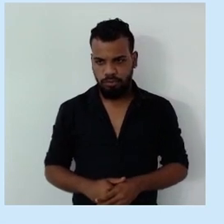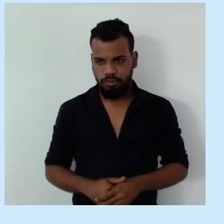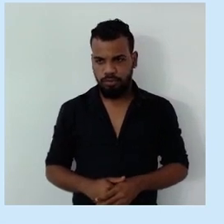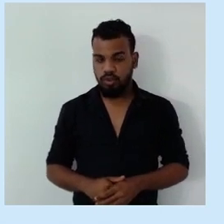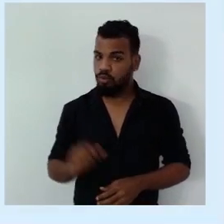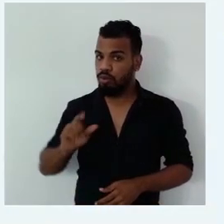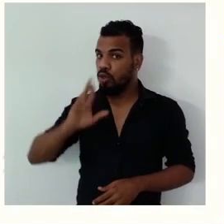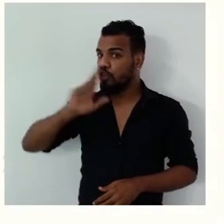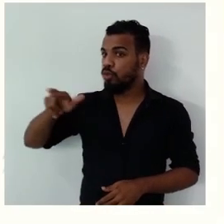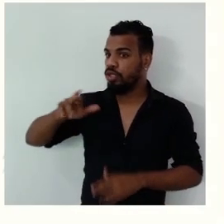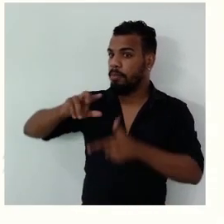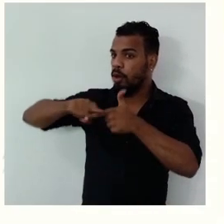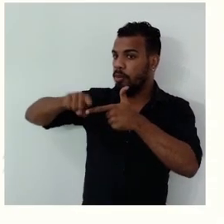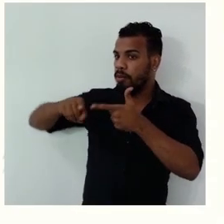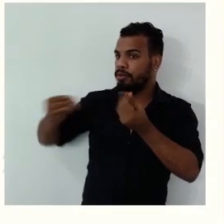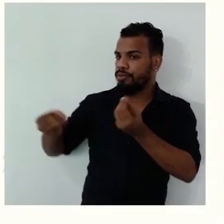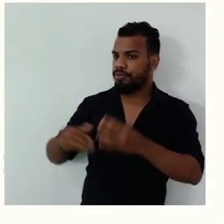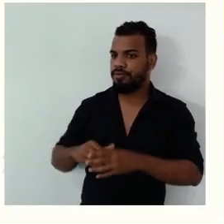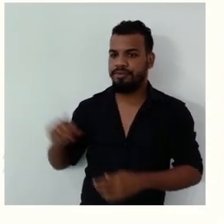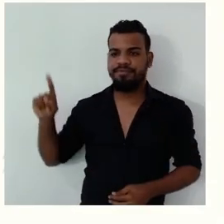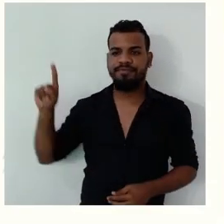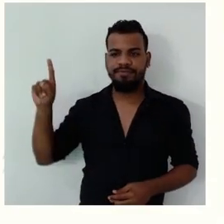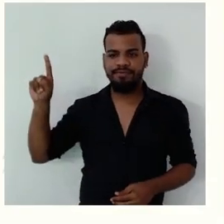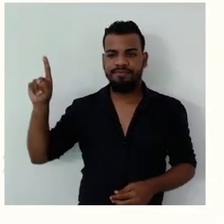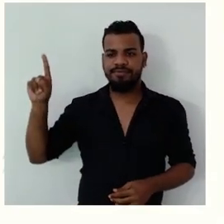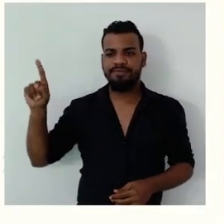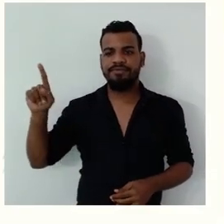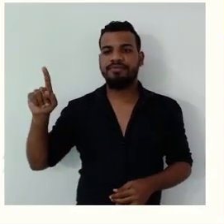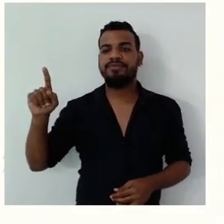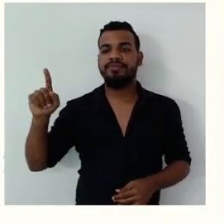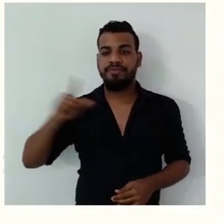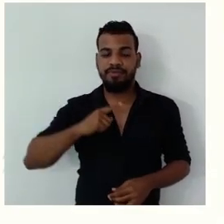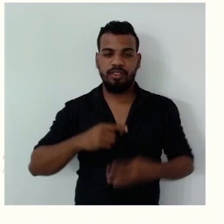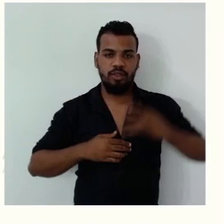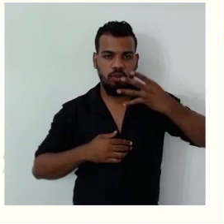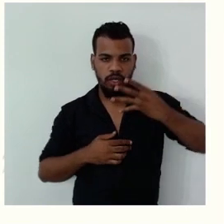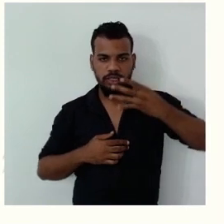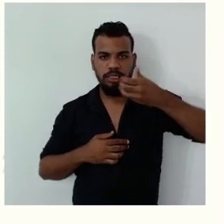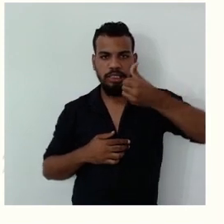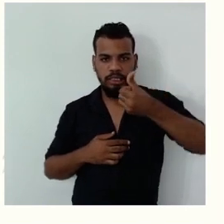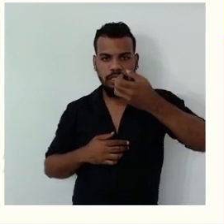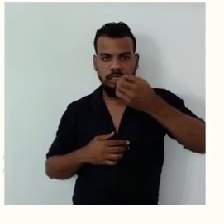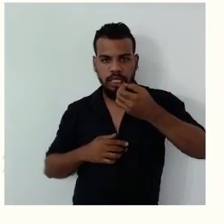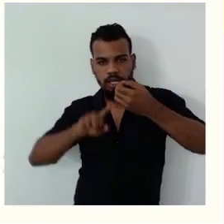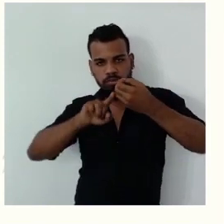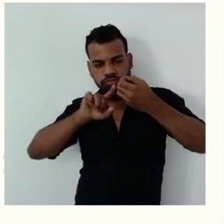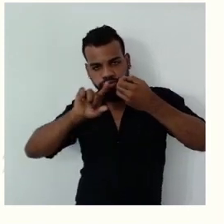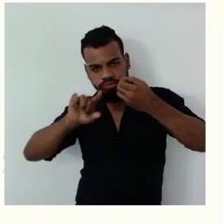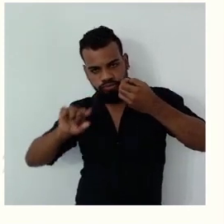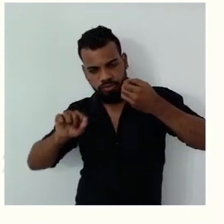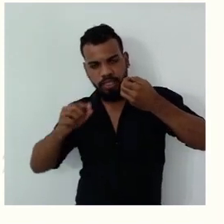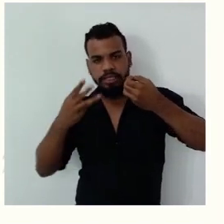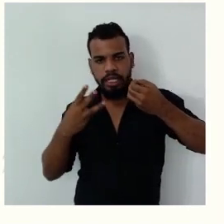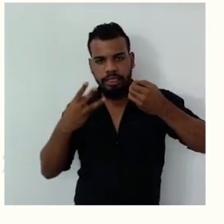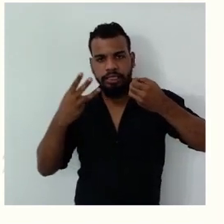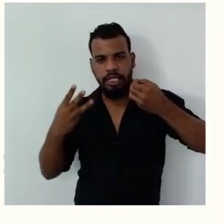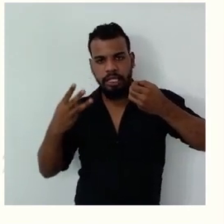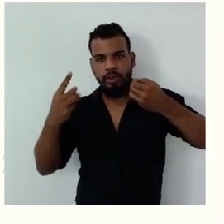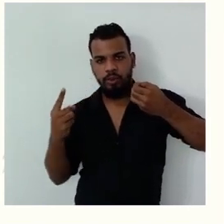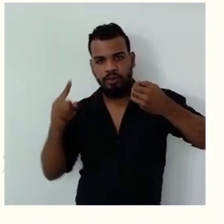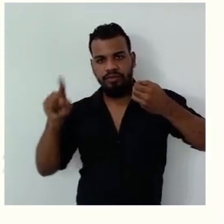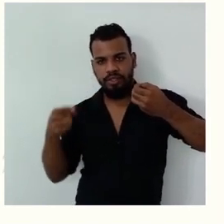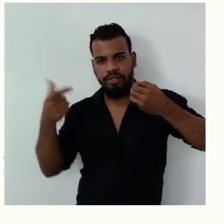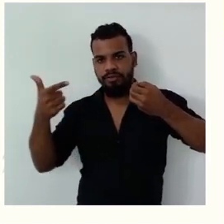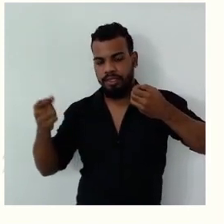tela de vocês o seguinte, que vai ter de 460 passou para